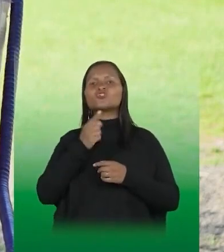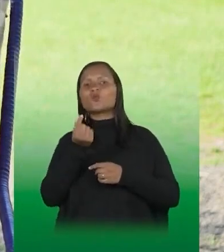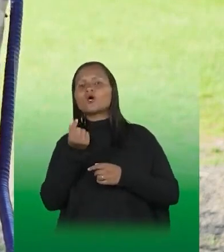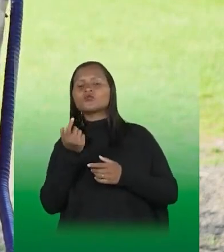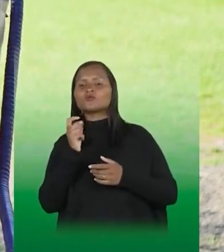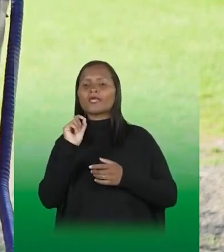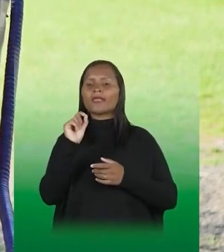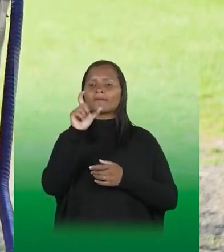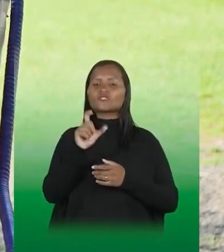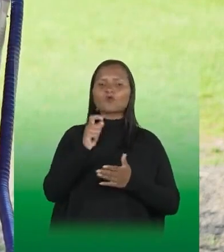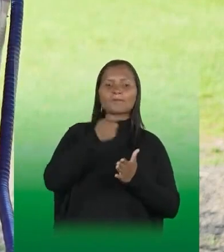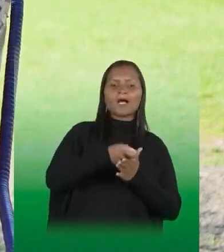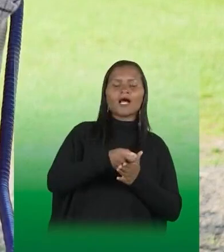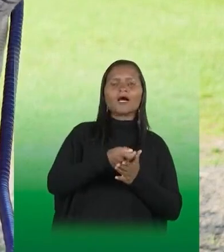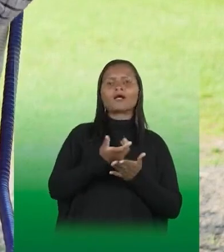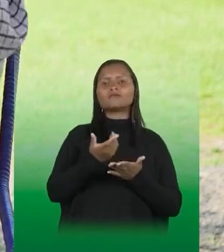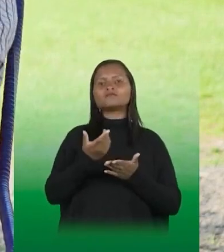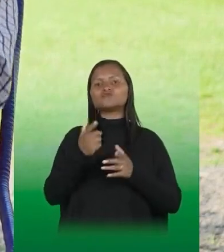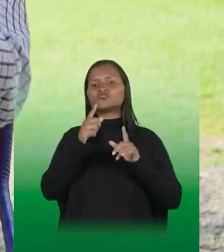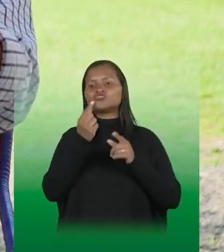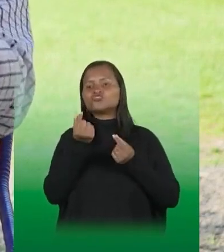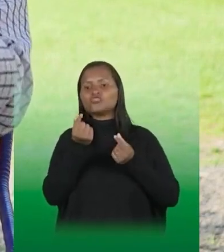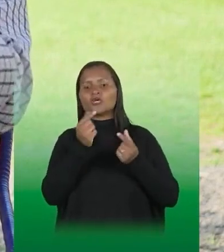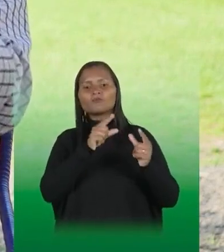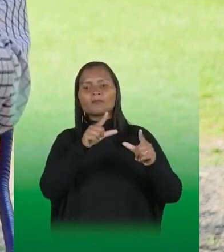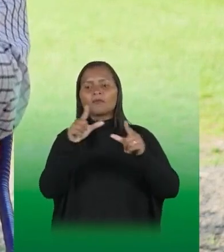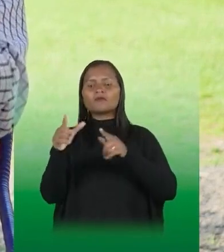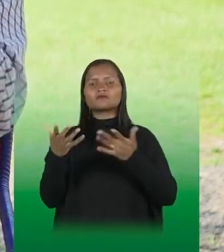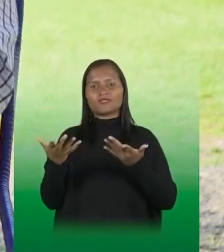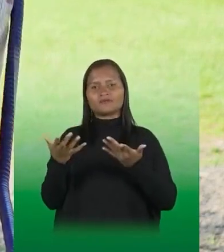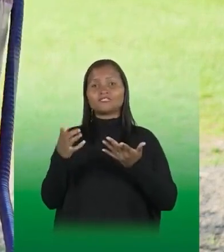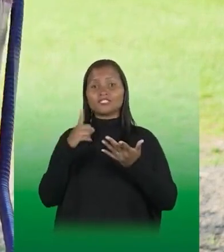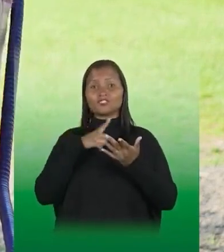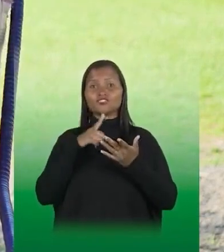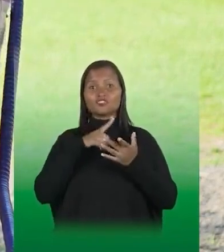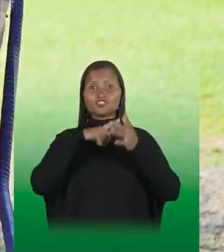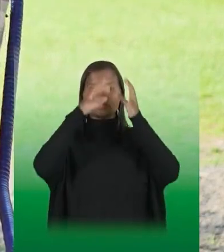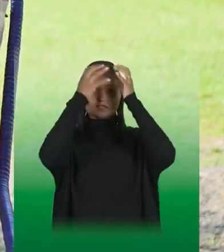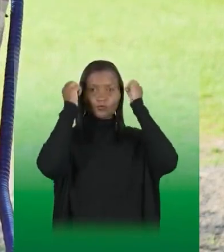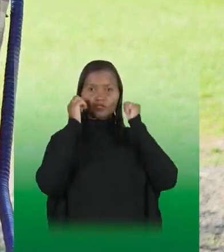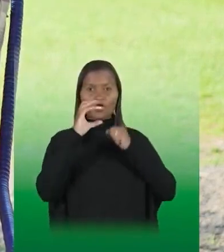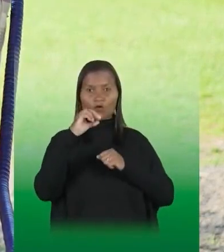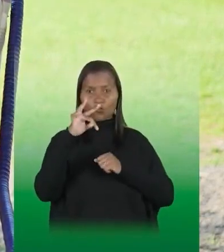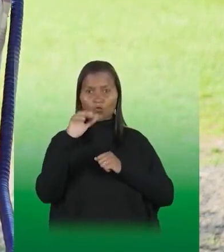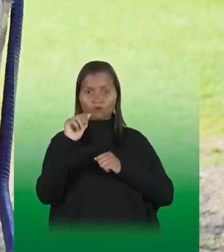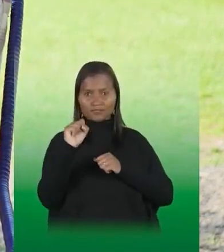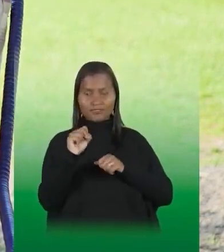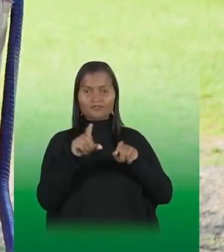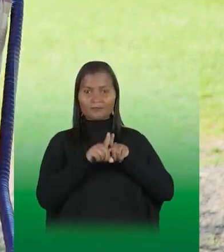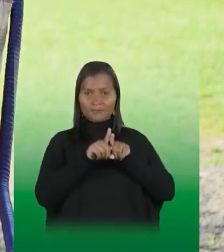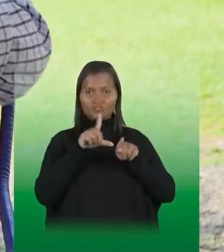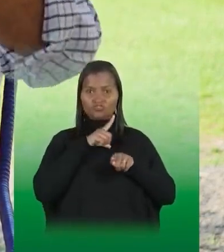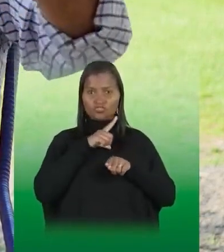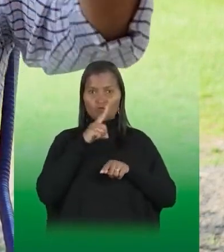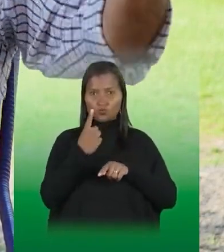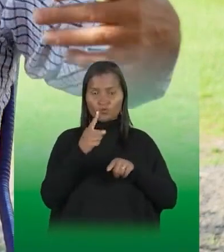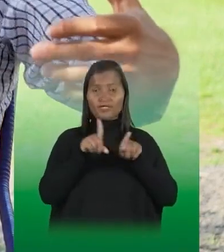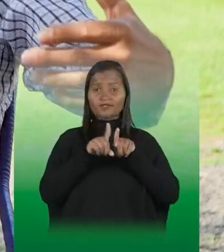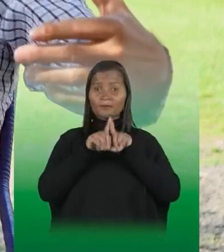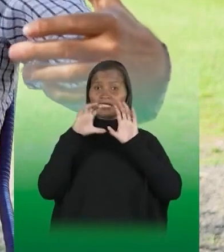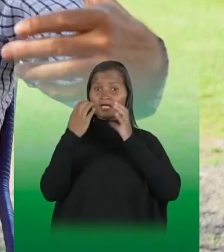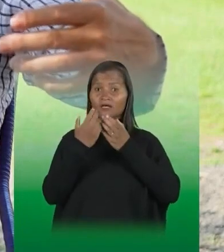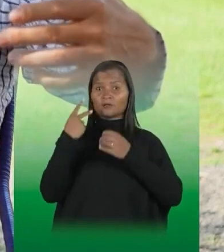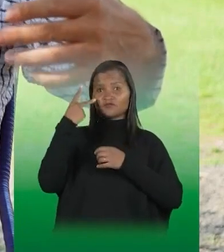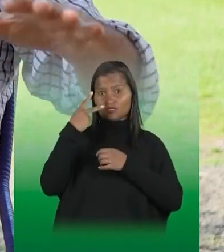para onde ia o dinheiro. E esse painel tinha uma mini extensão dele lá no Tribunal de Contas e uma extensão igual lá na Câmara